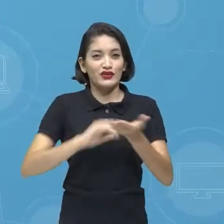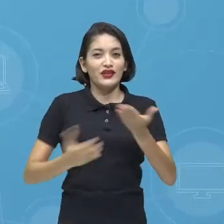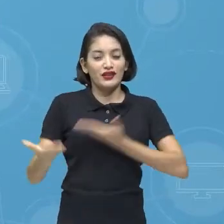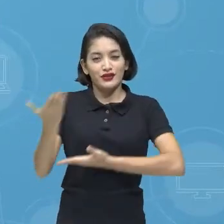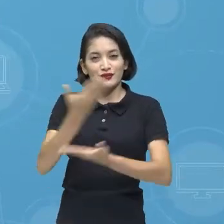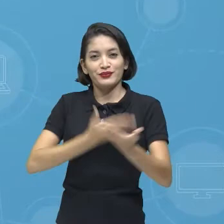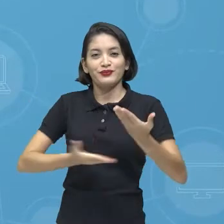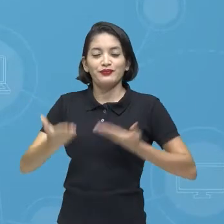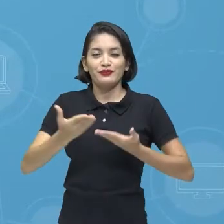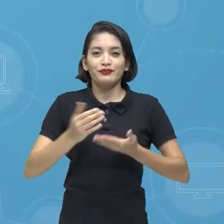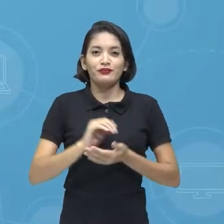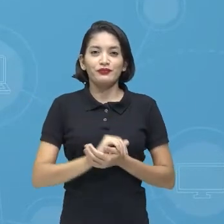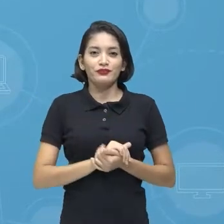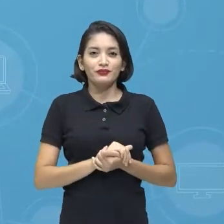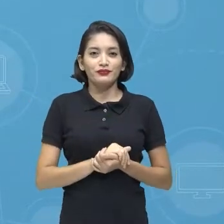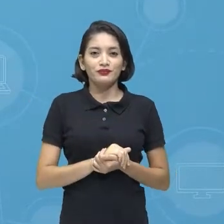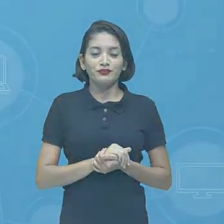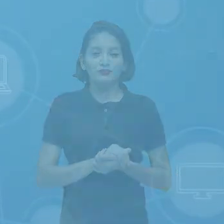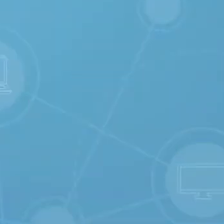dinâmica local interativa.